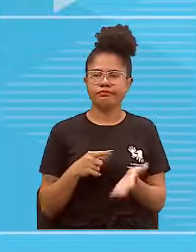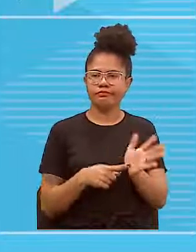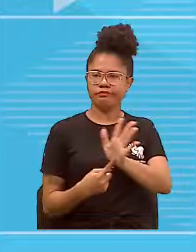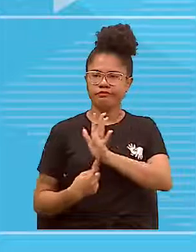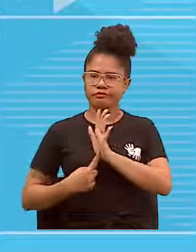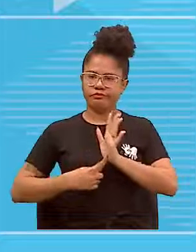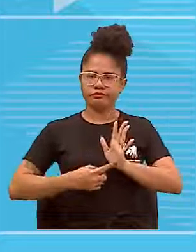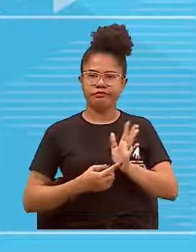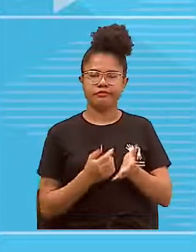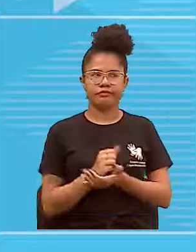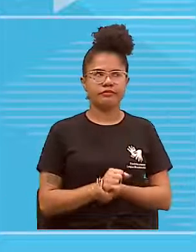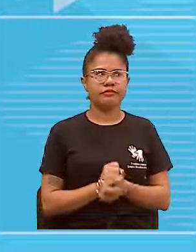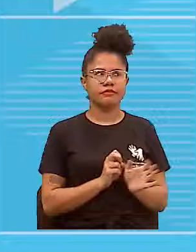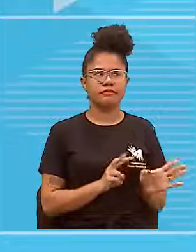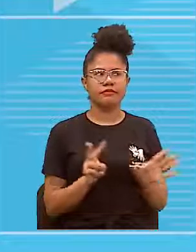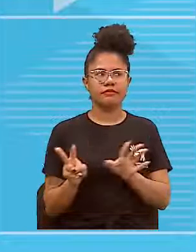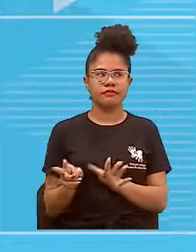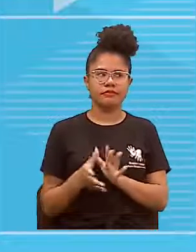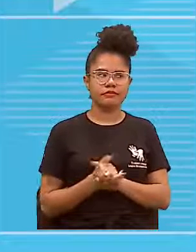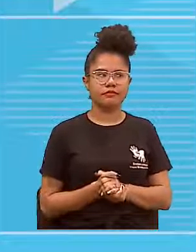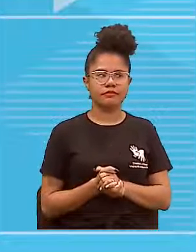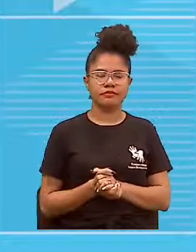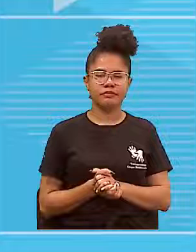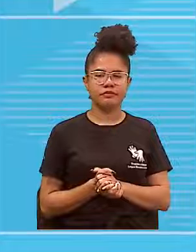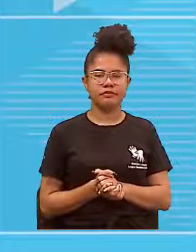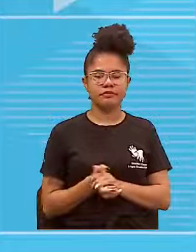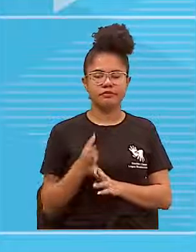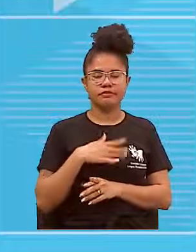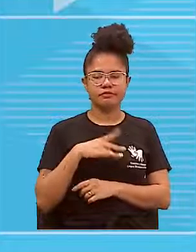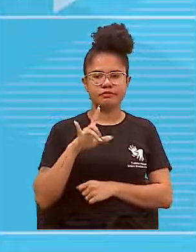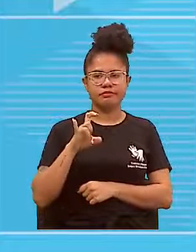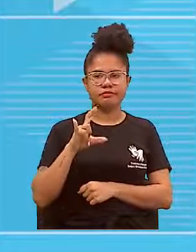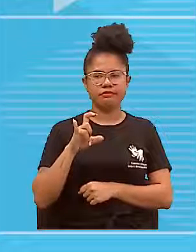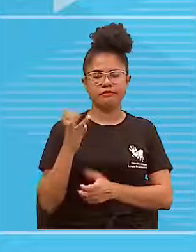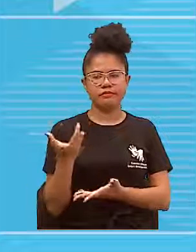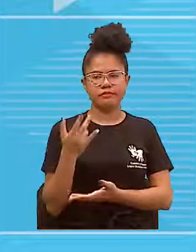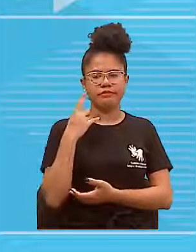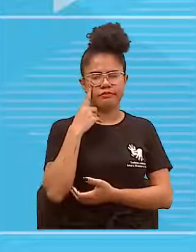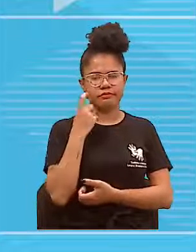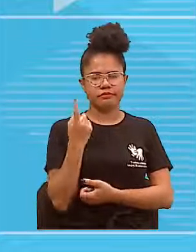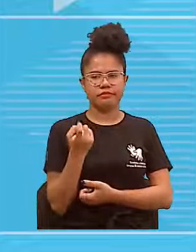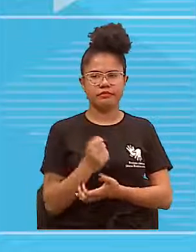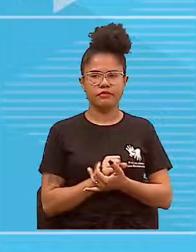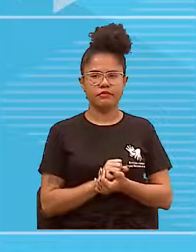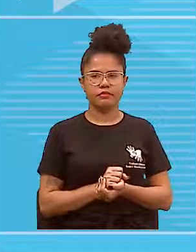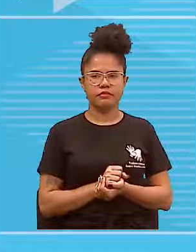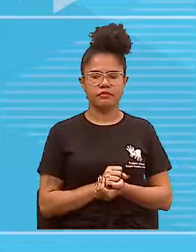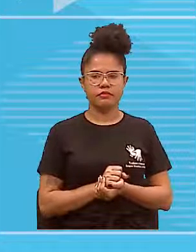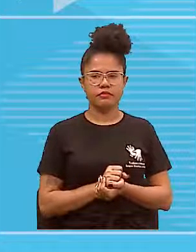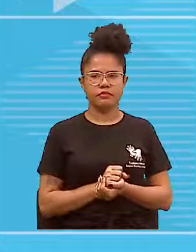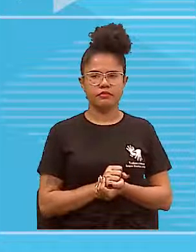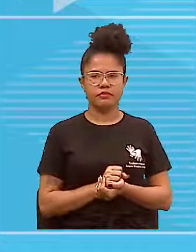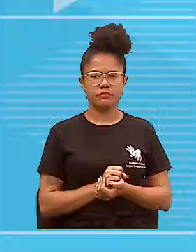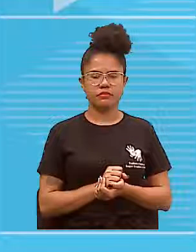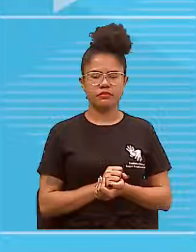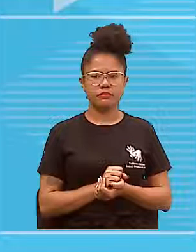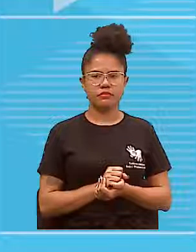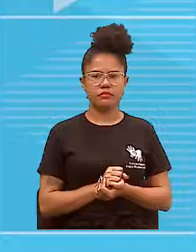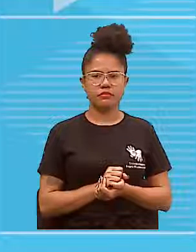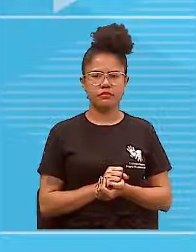postei essa semana no meu Instagram. Achei bem interessante. As